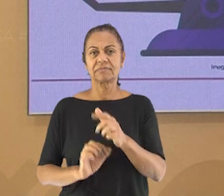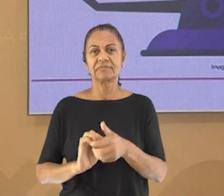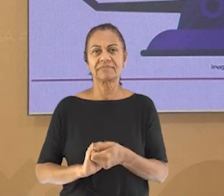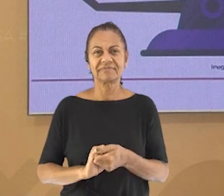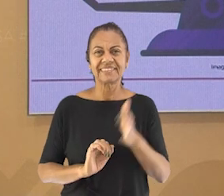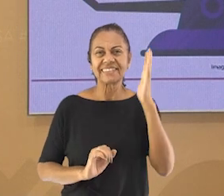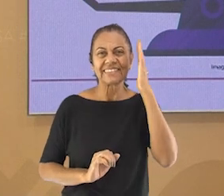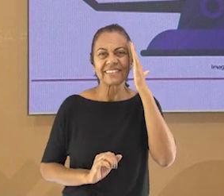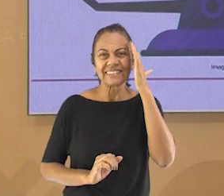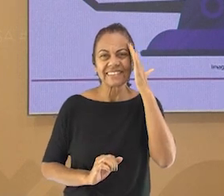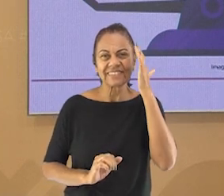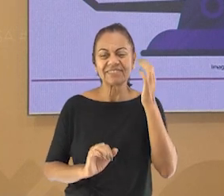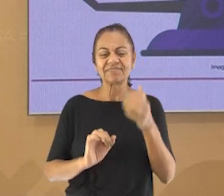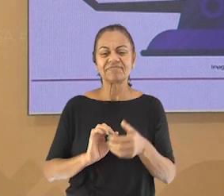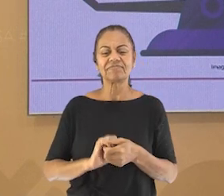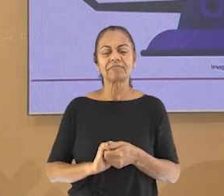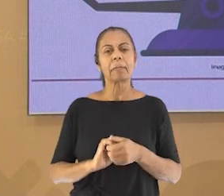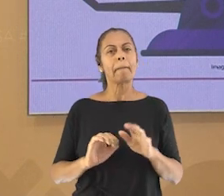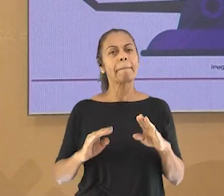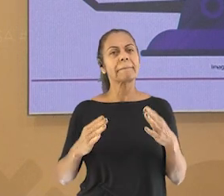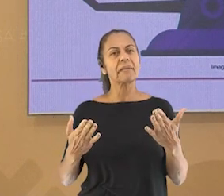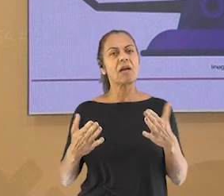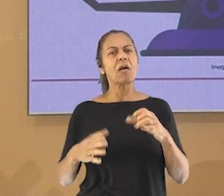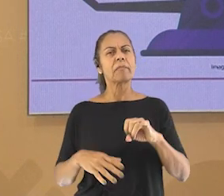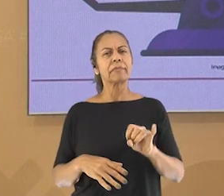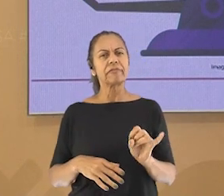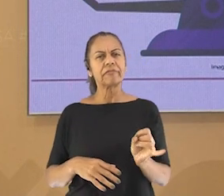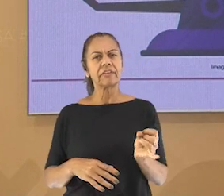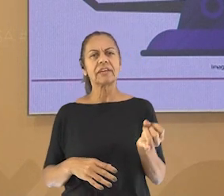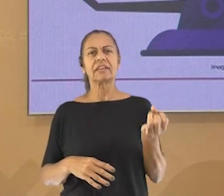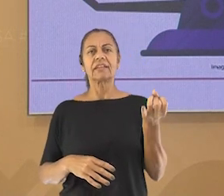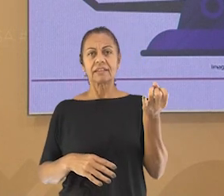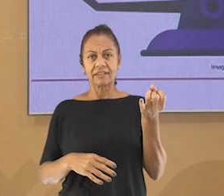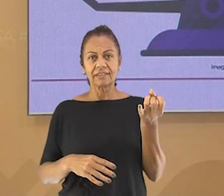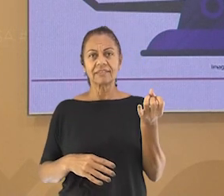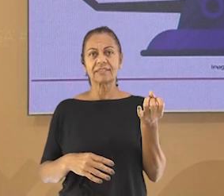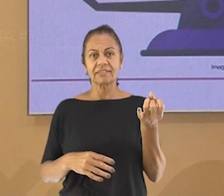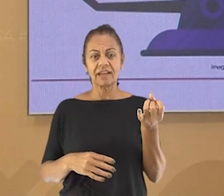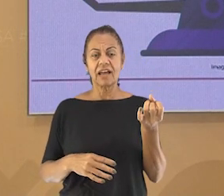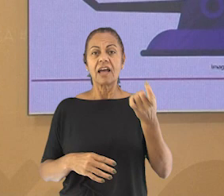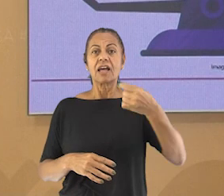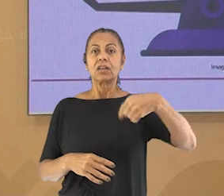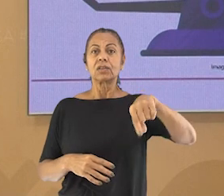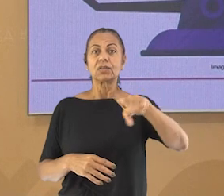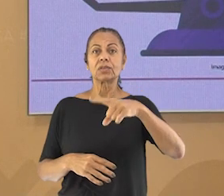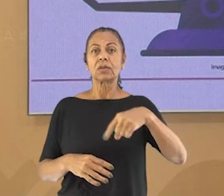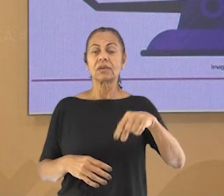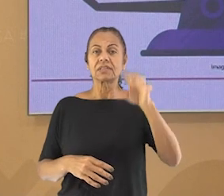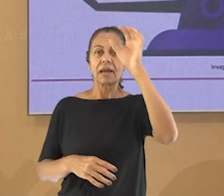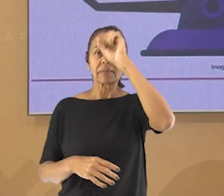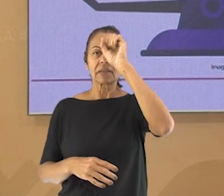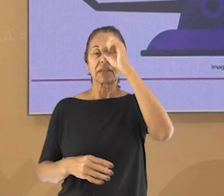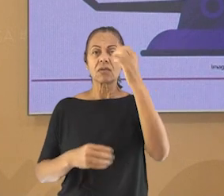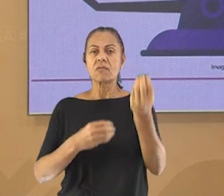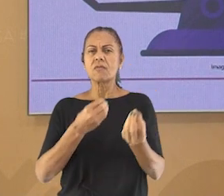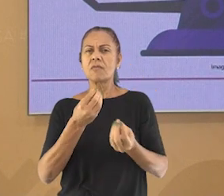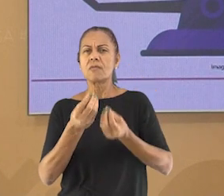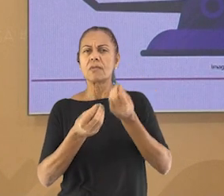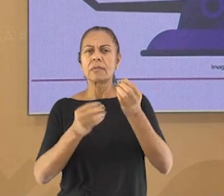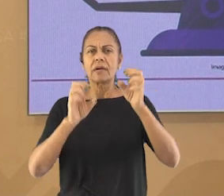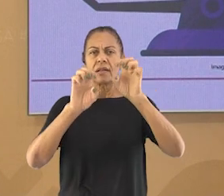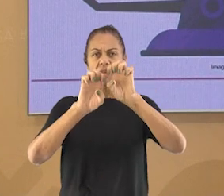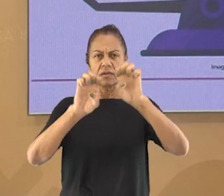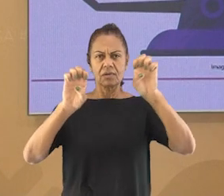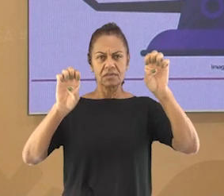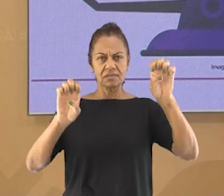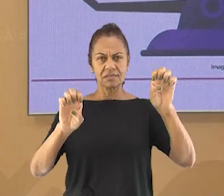ideia? Agora, vamos aproveitar a ideia para nós podermos aprender sobre equações do primeiro